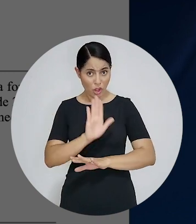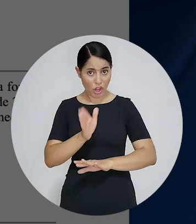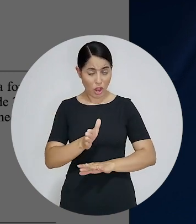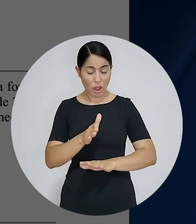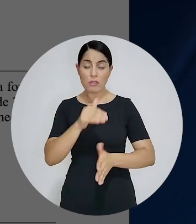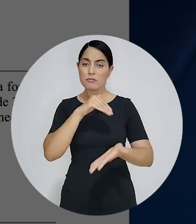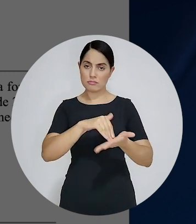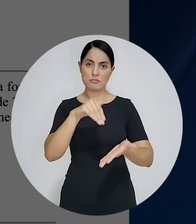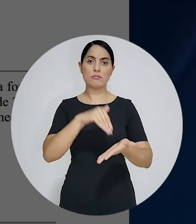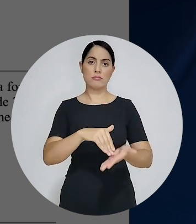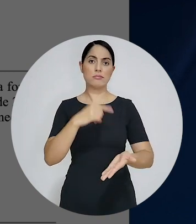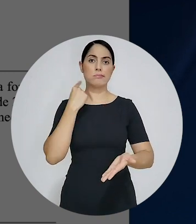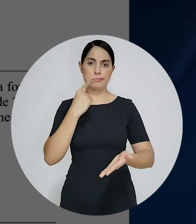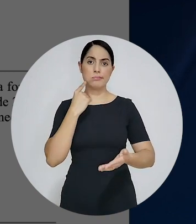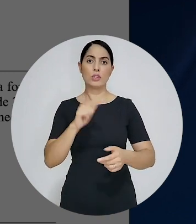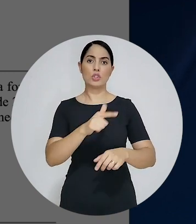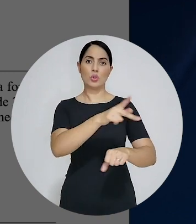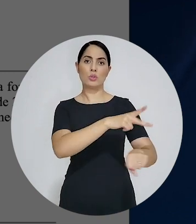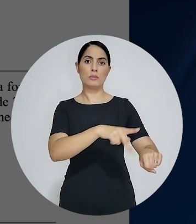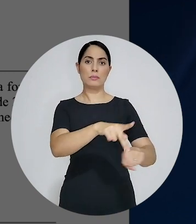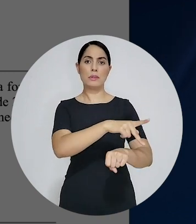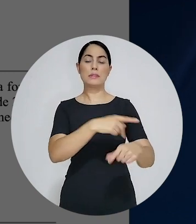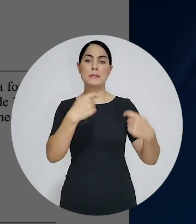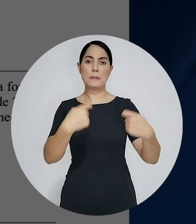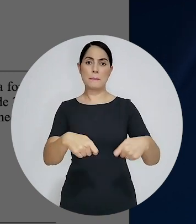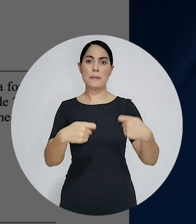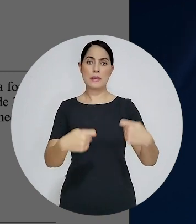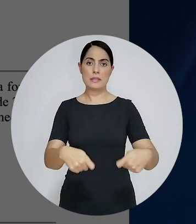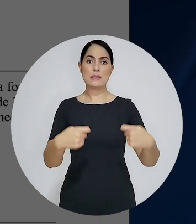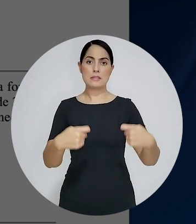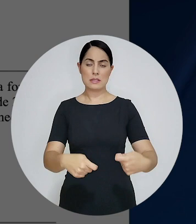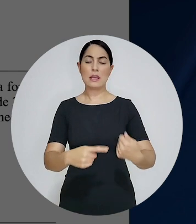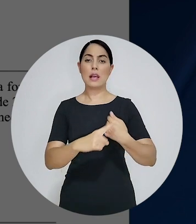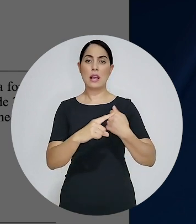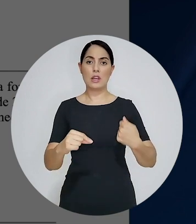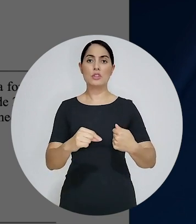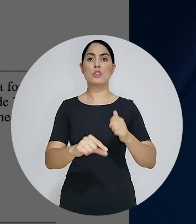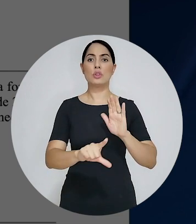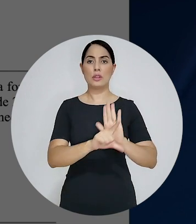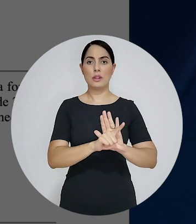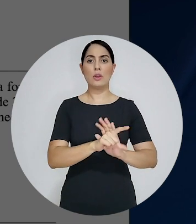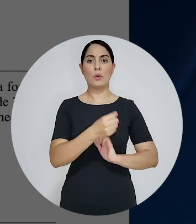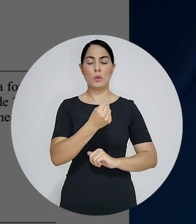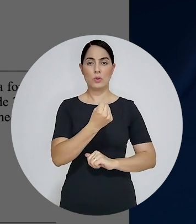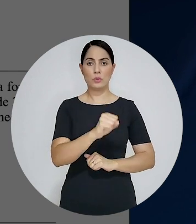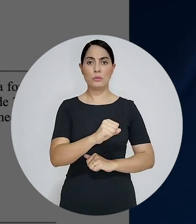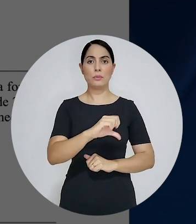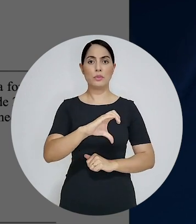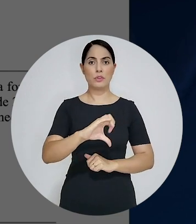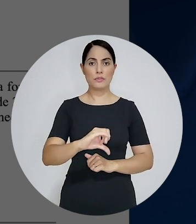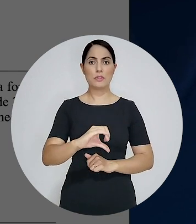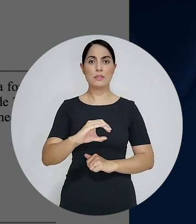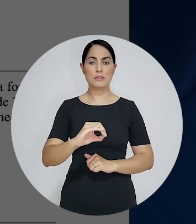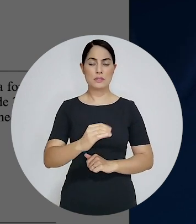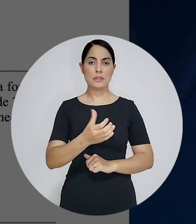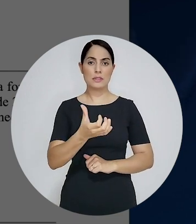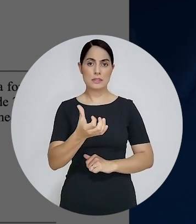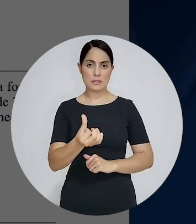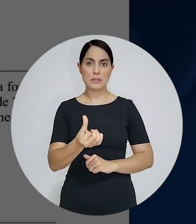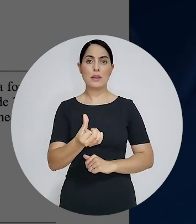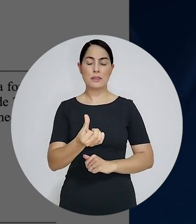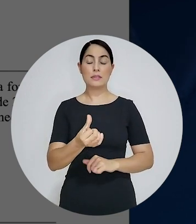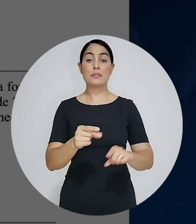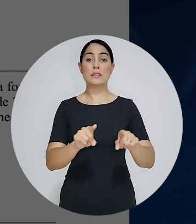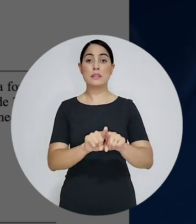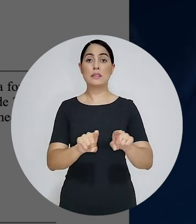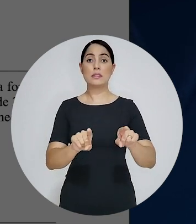ou a serem efetivadas, que os escritórios de advocacia estrangeiros cumpram o disposto nos artigos da Lei 8.906